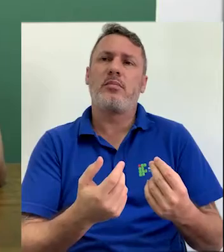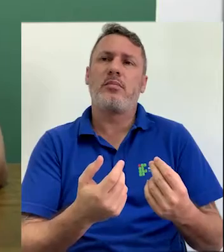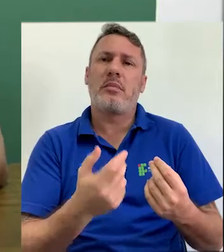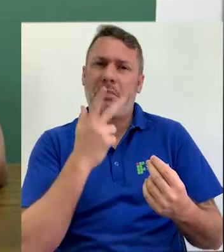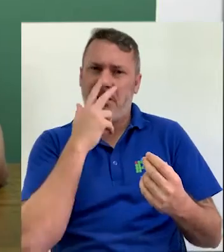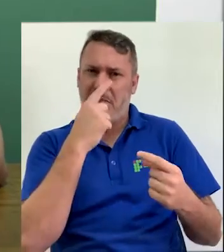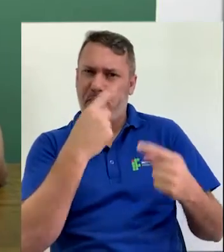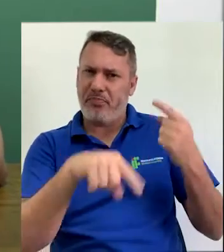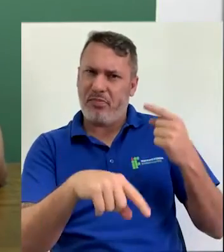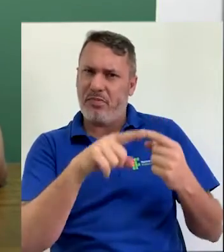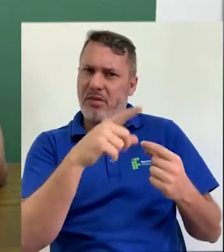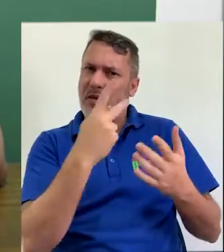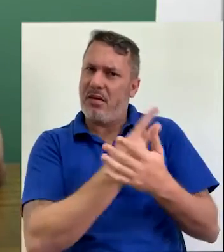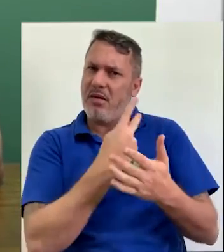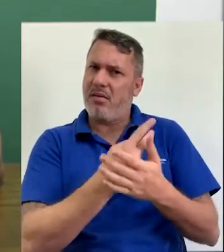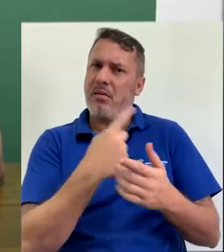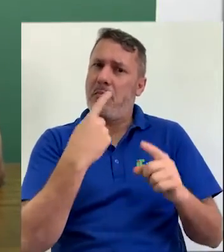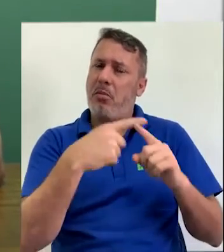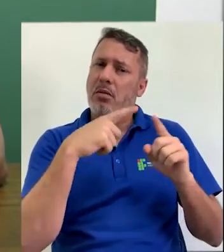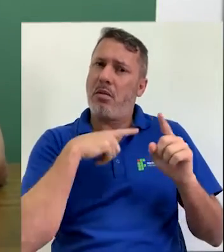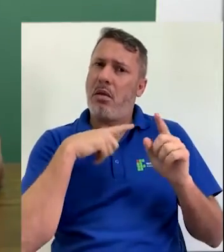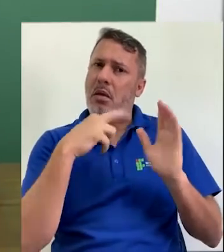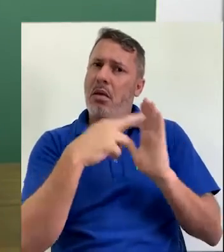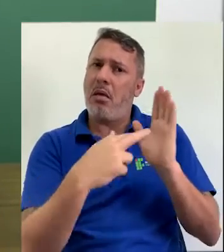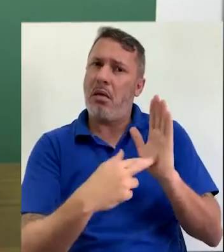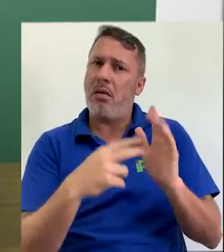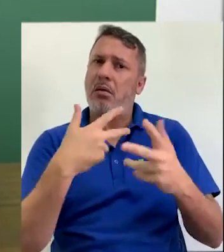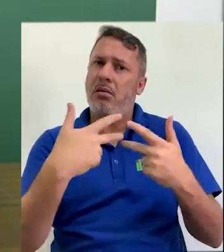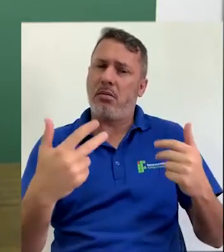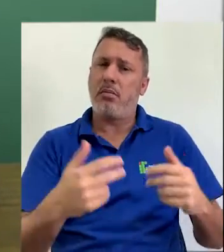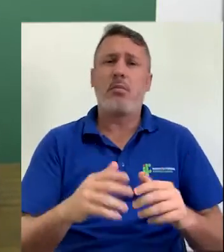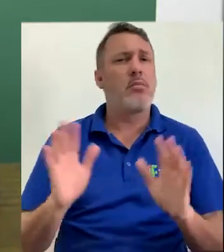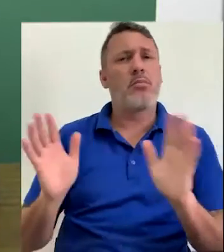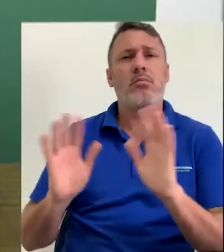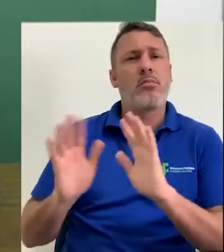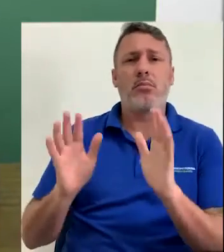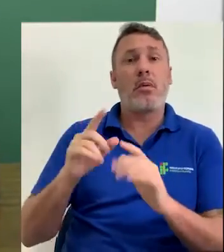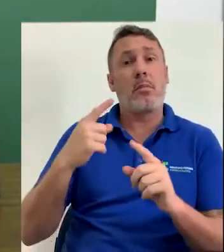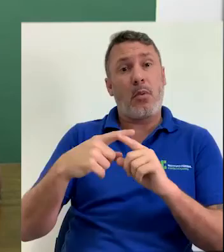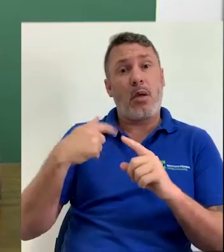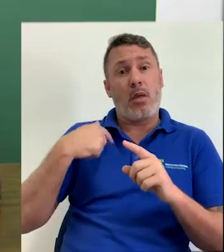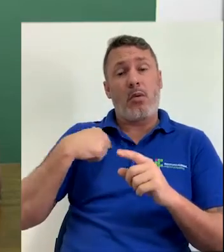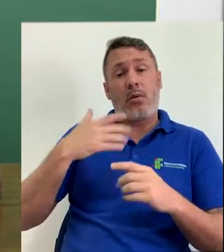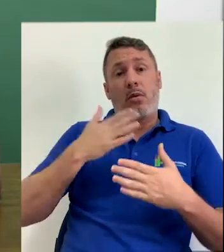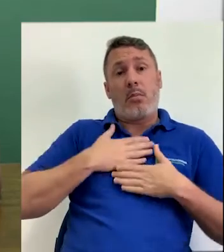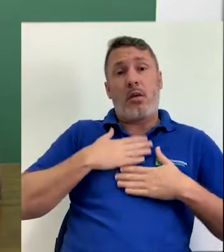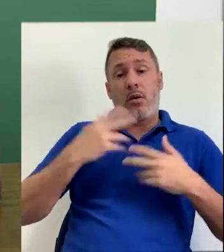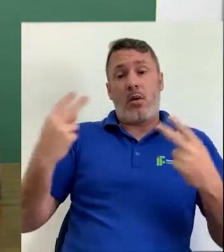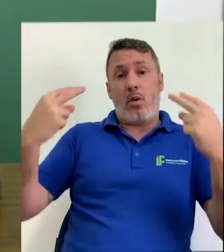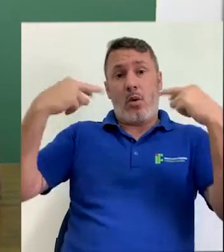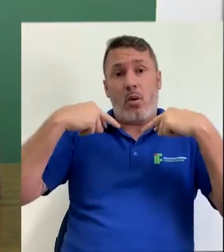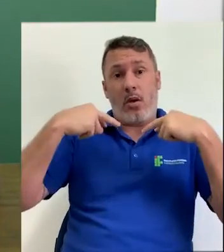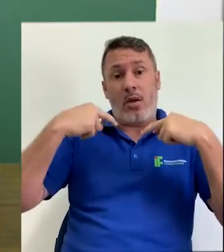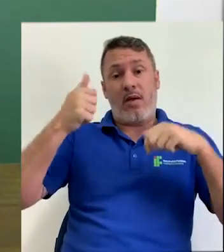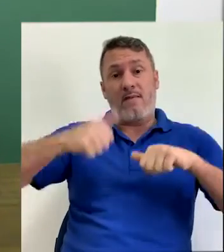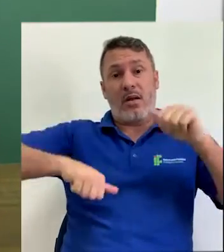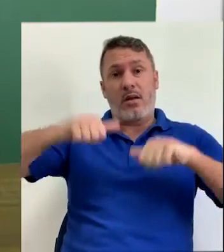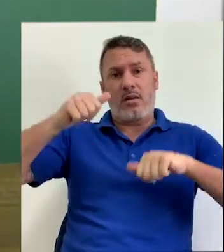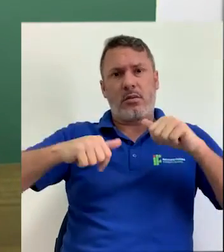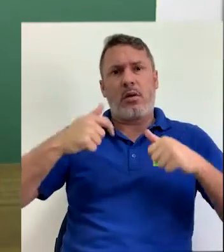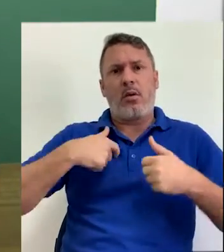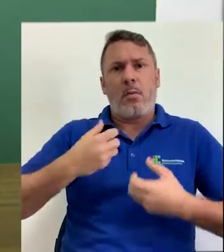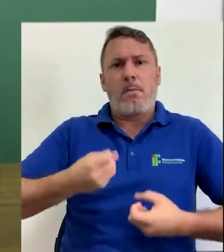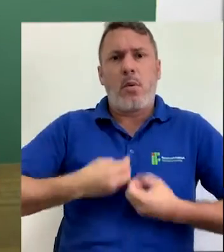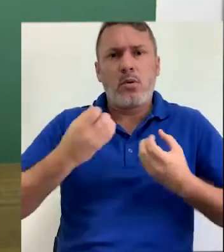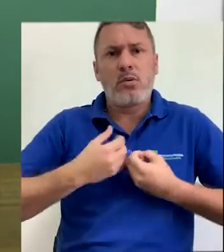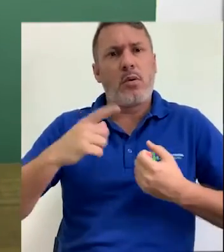aí em sua fala? Não, porque se eu avaliar que a minha produtividade tem